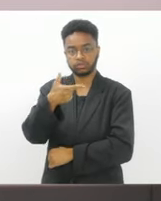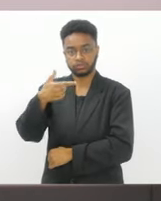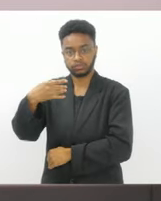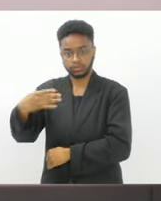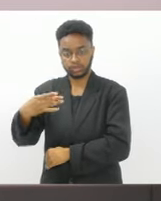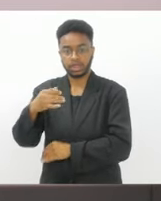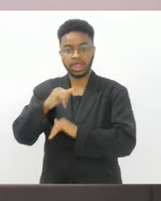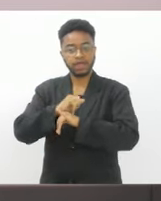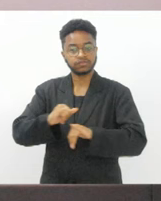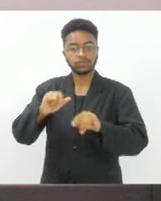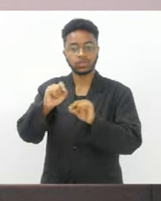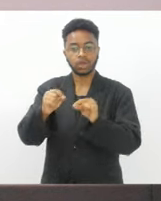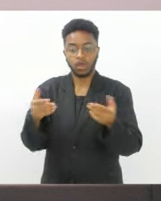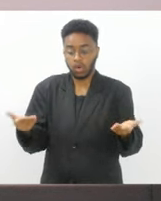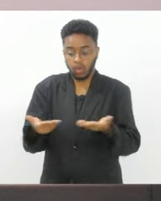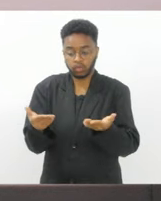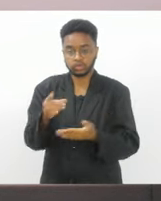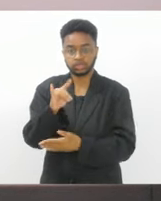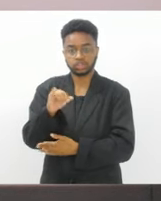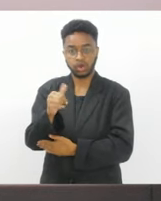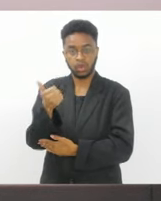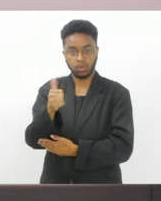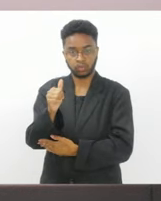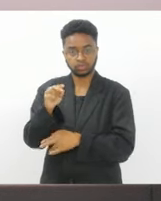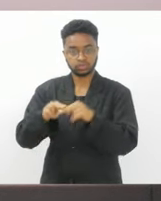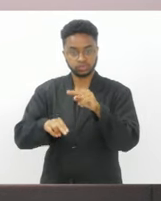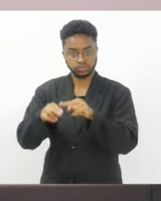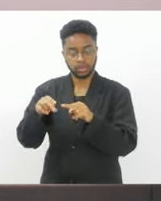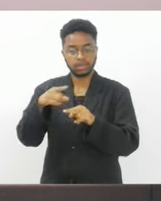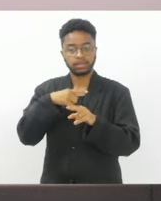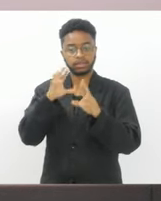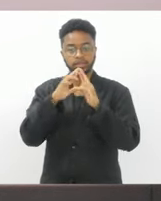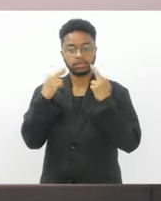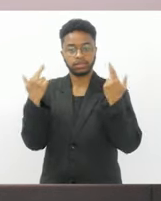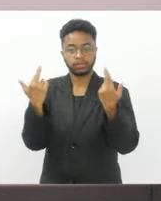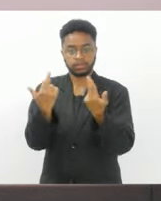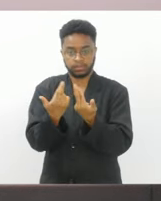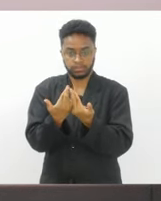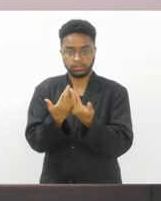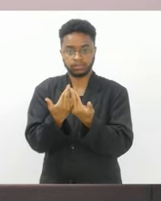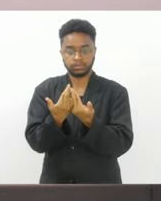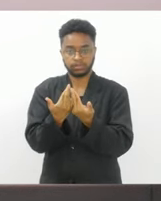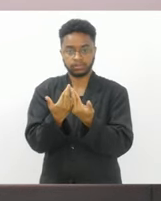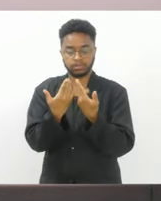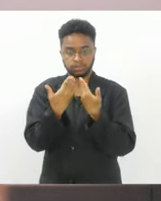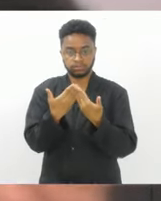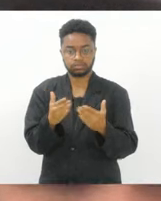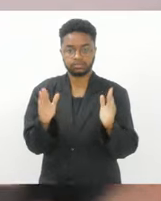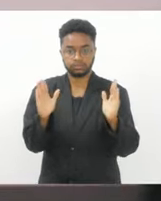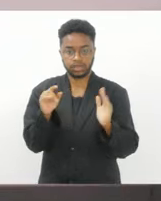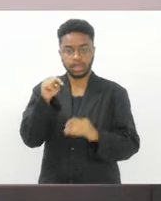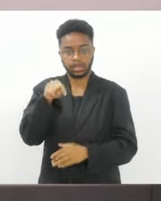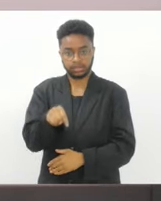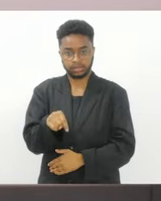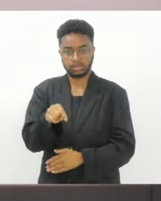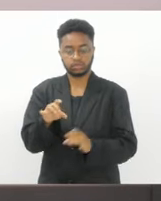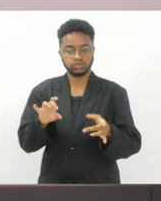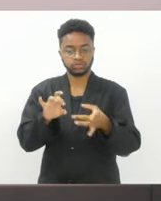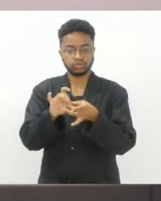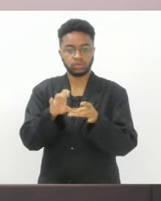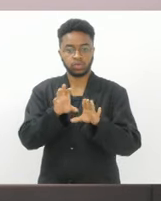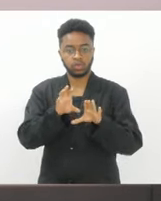hoje, 11 de junho, às 11 horas, seria realizado esta pela Comissão